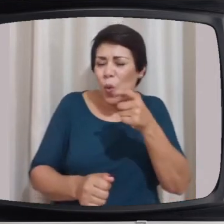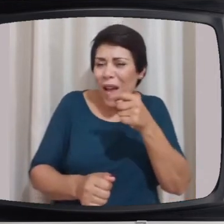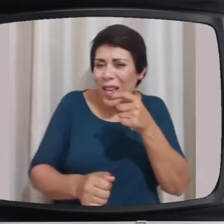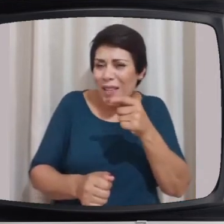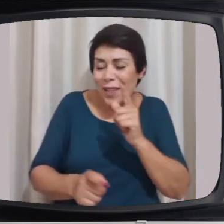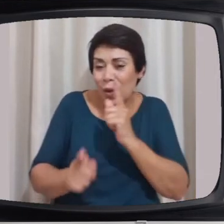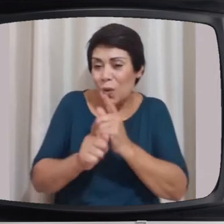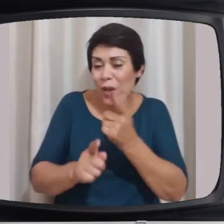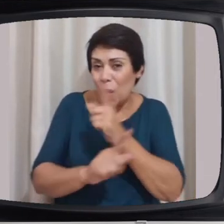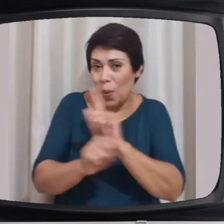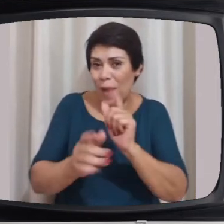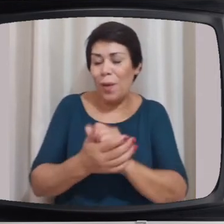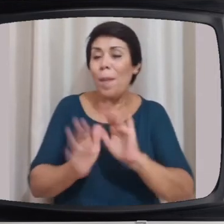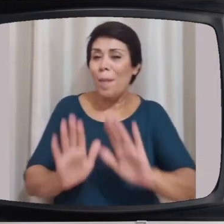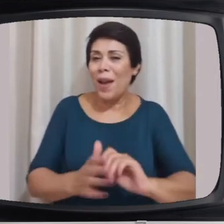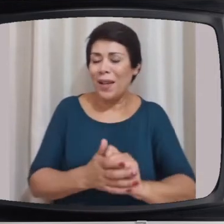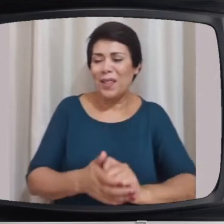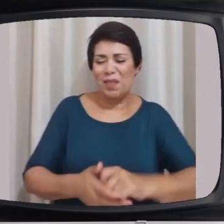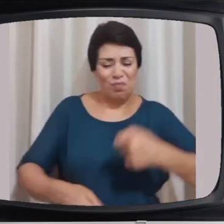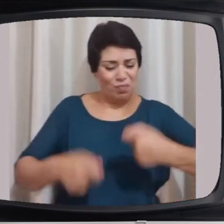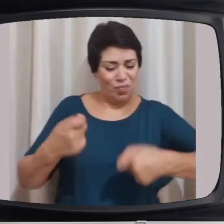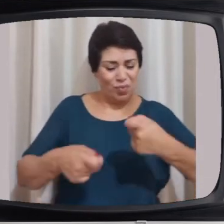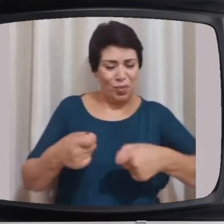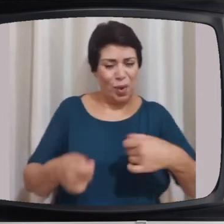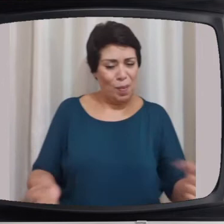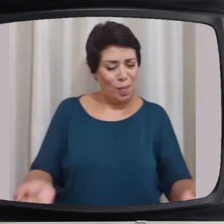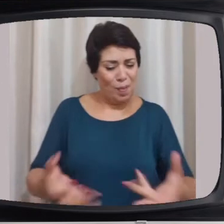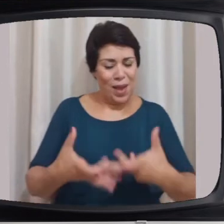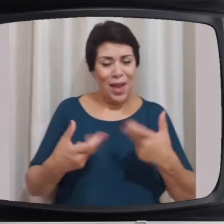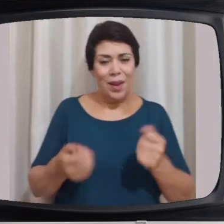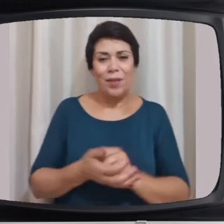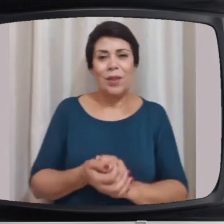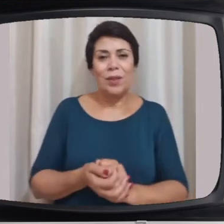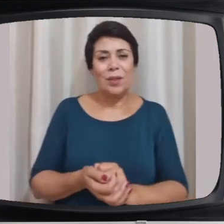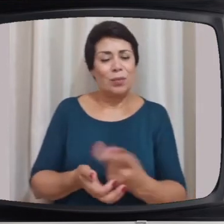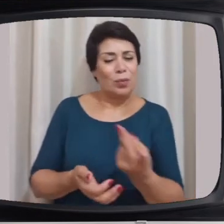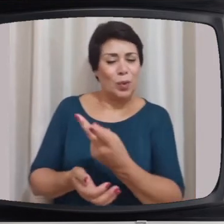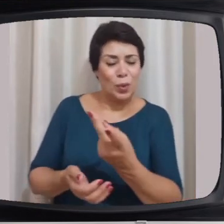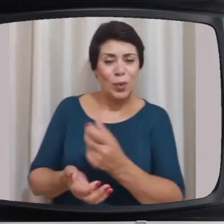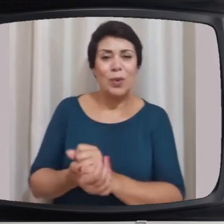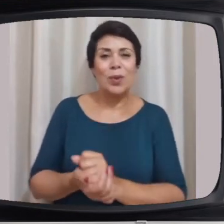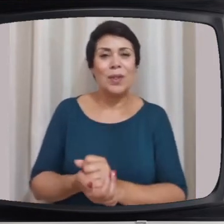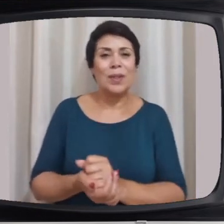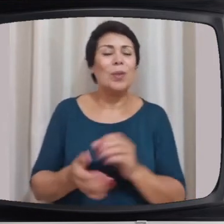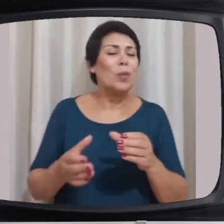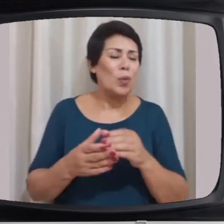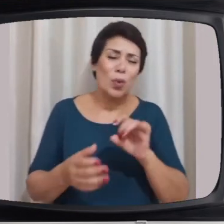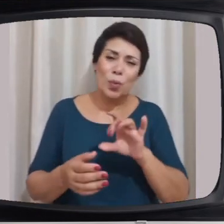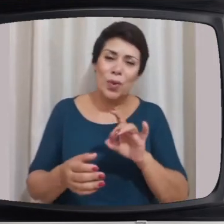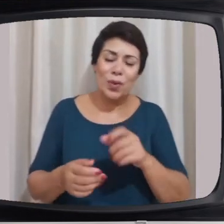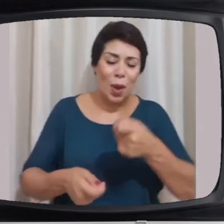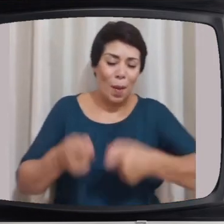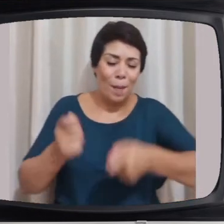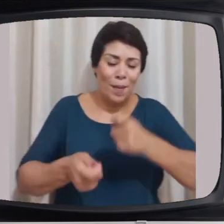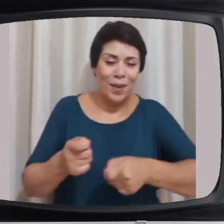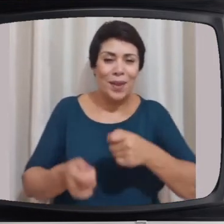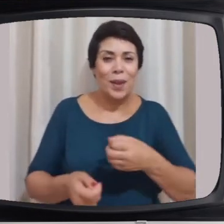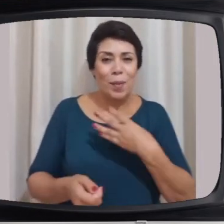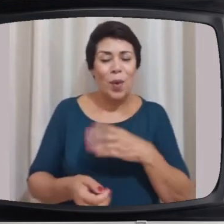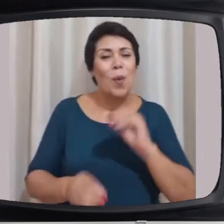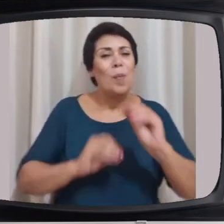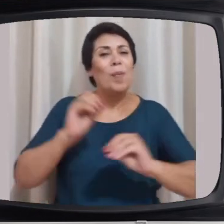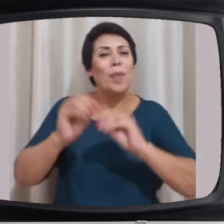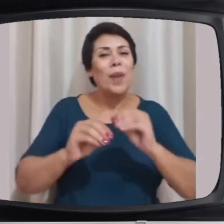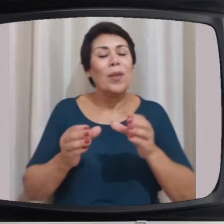mas baita baterista. Ambos, né? Patufu só teve baterista bom até hoje. Aquele beijo para a turma do Giramundo, que